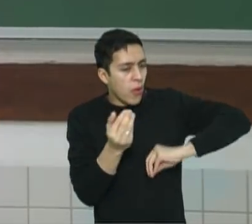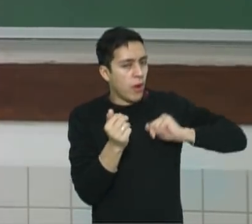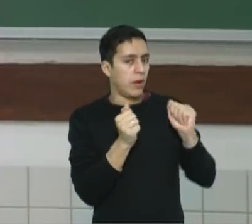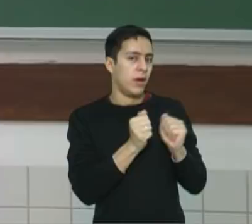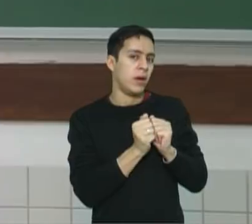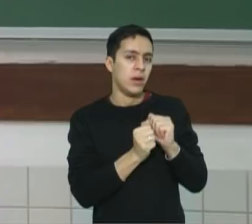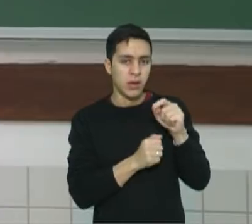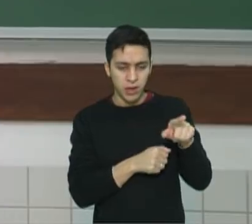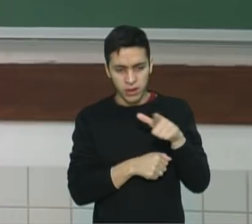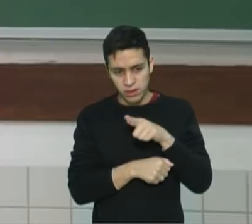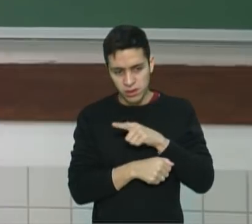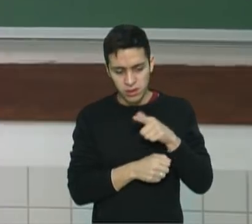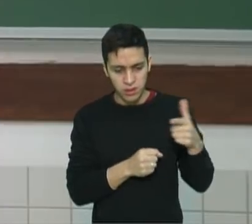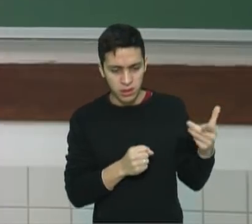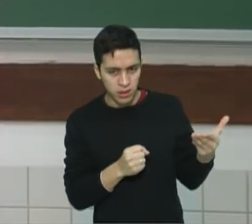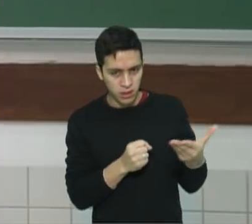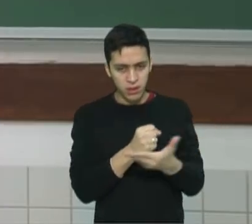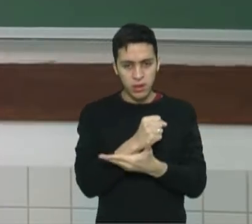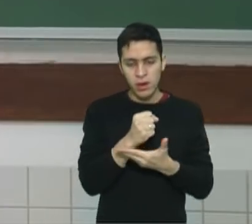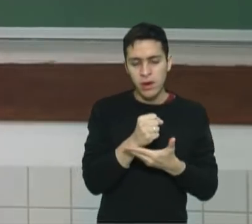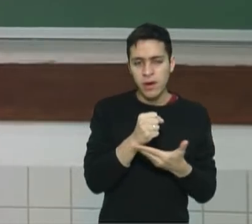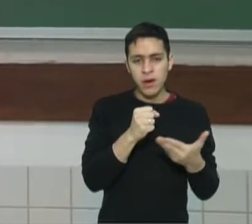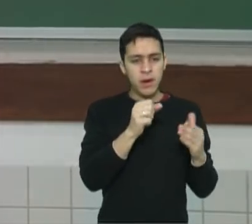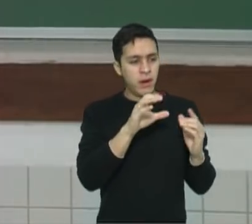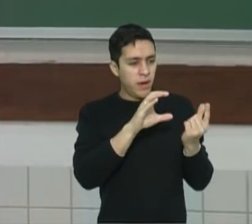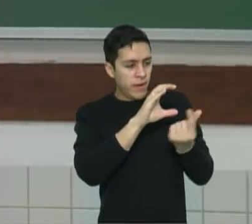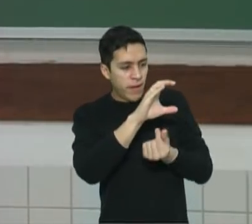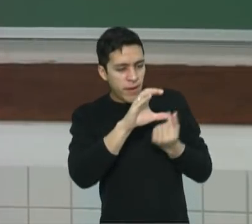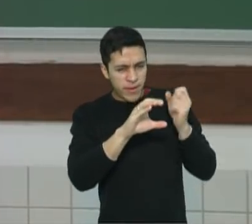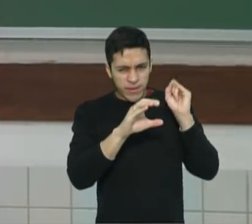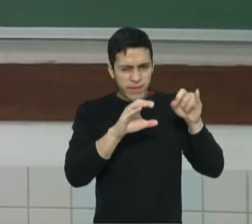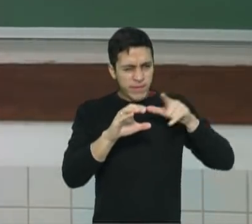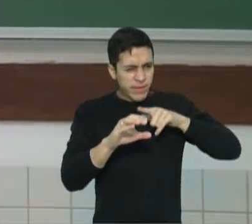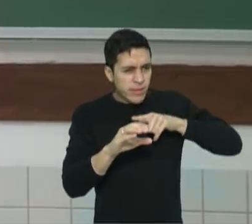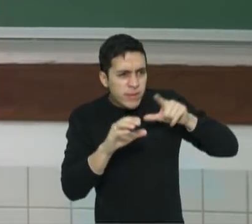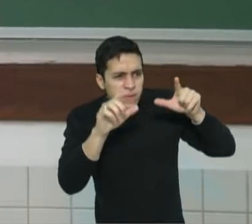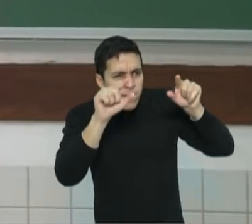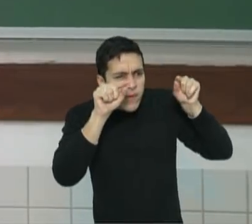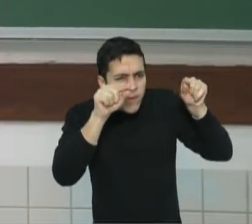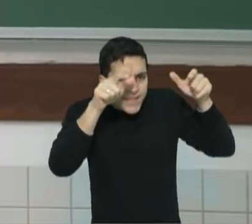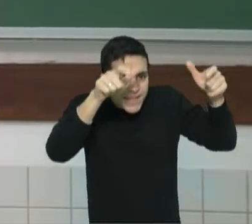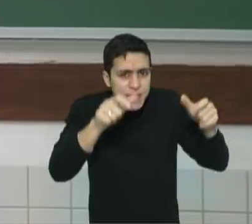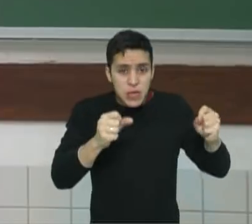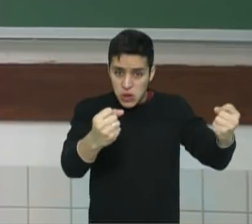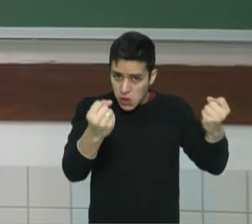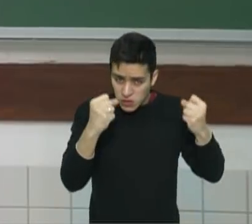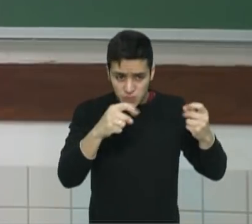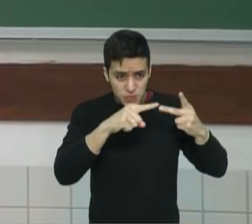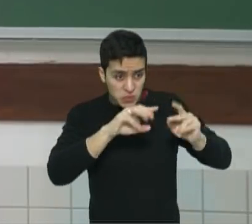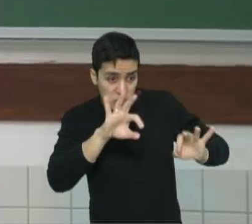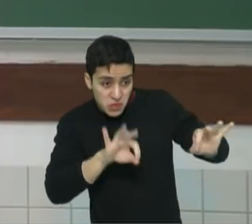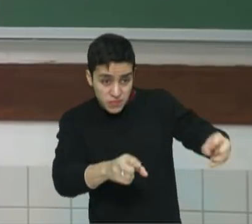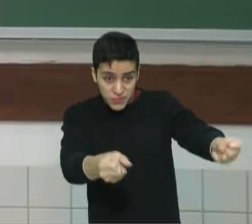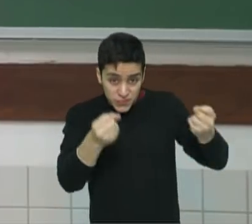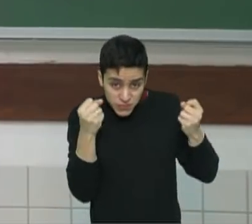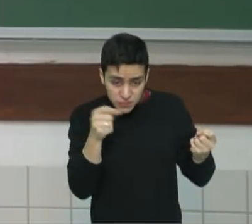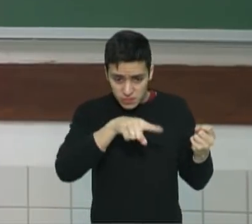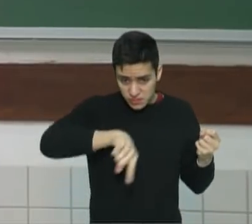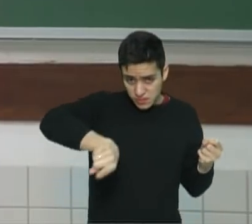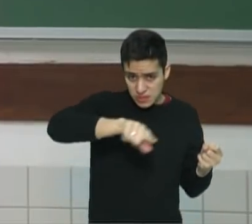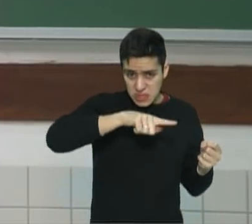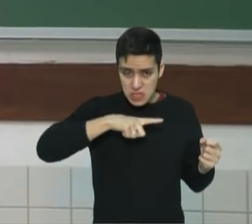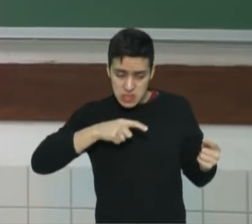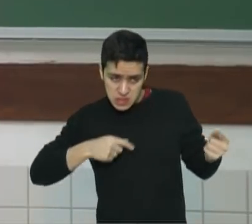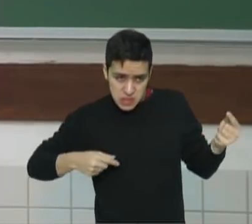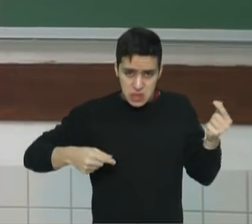uma fundamentação capital. Se eu tenho um Estado forte, se eu tenho uma organização forte e eu tenho uma economia que,